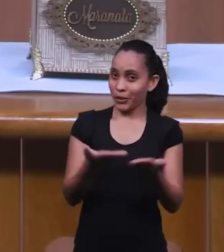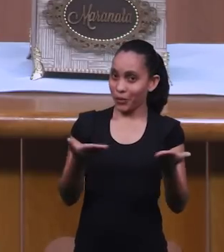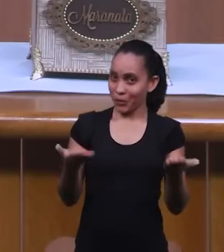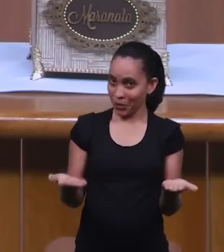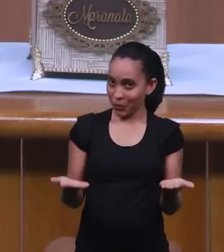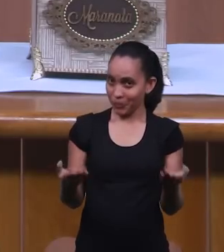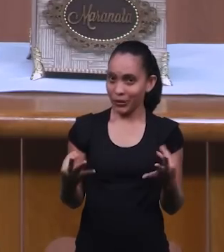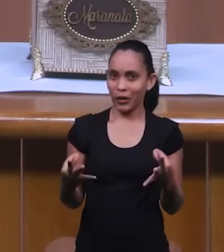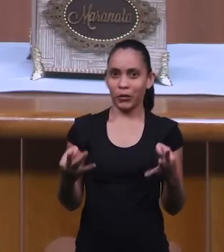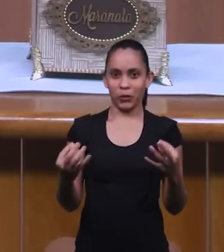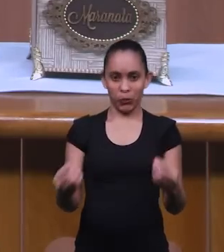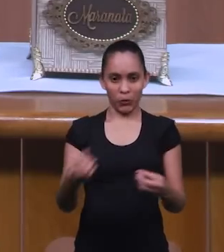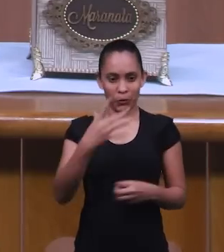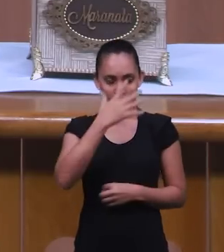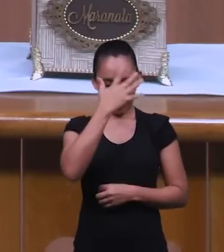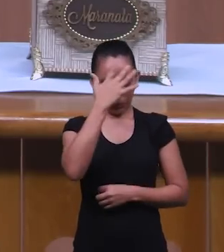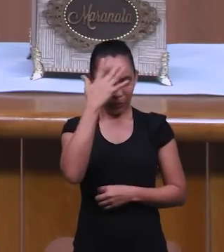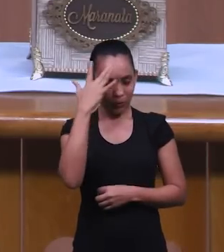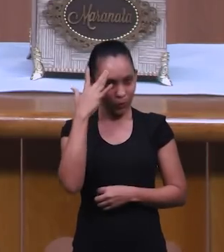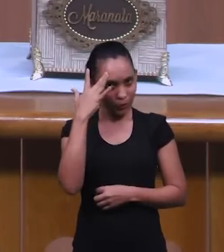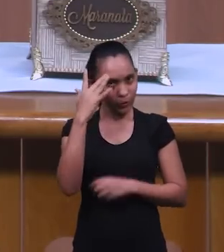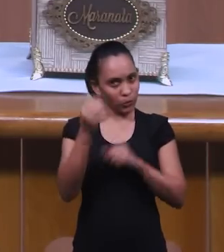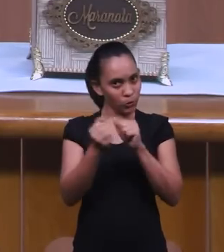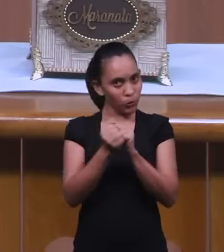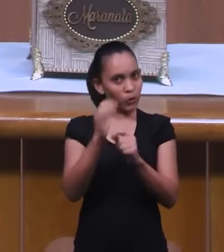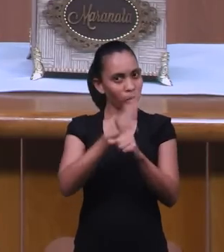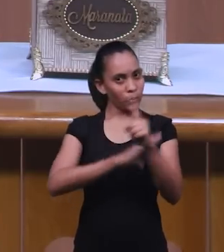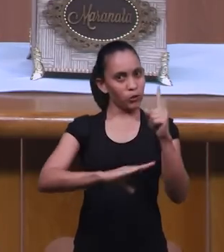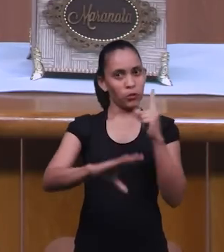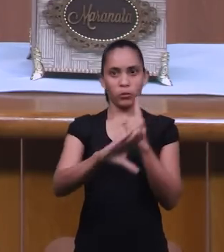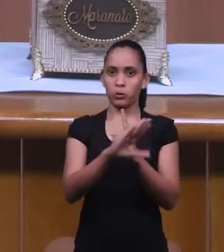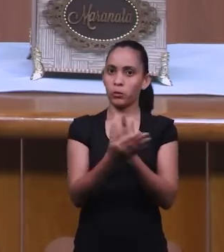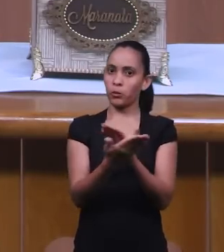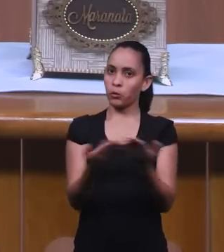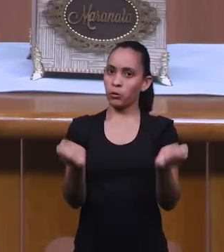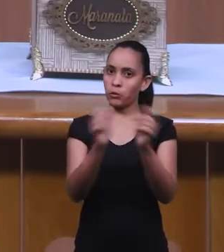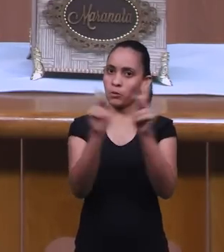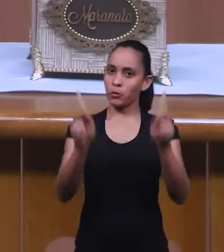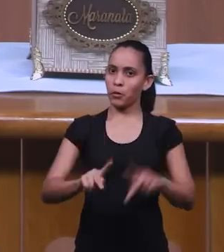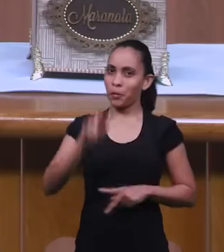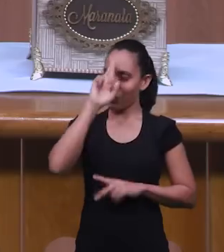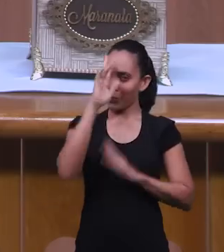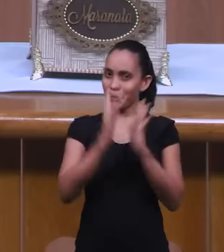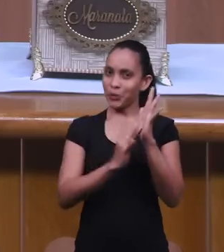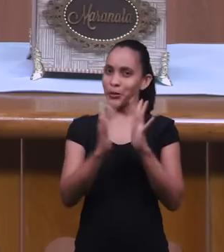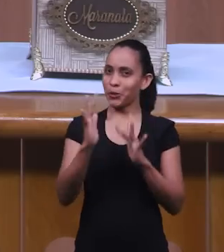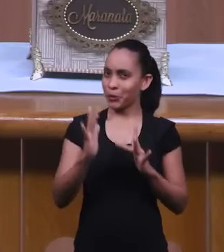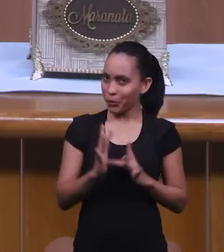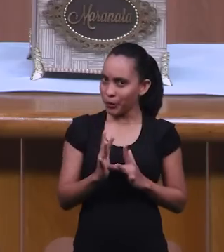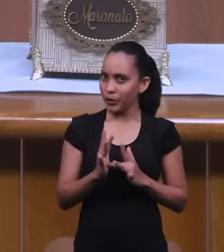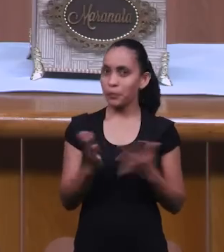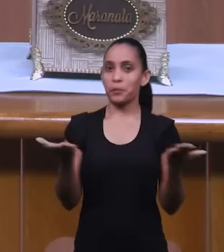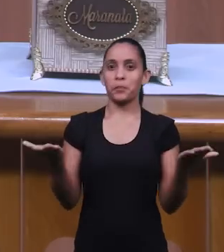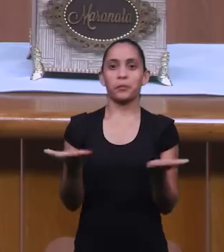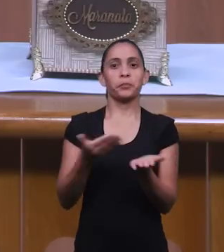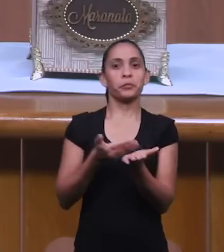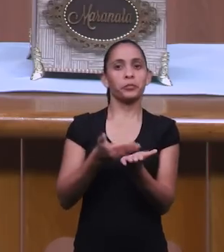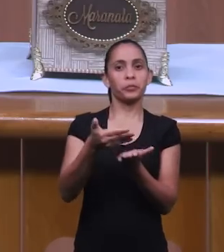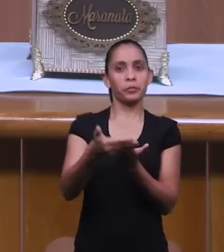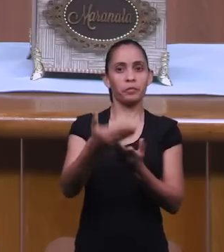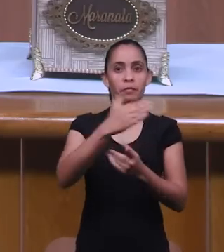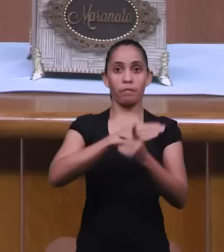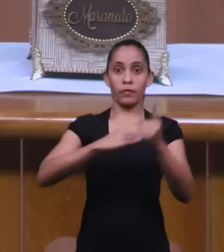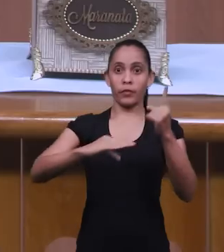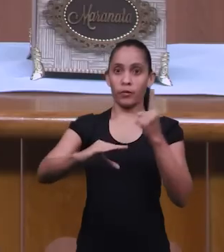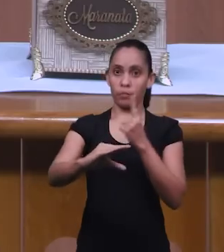Nós saudamos a todos que participam conosco deste culto com a paz do Senhor Jesus. Estamos dando